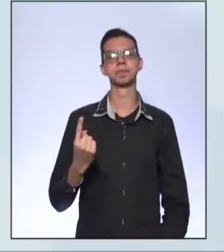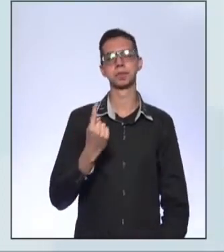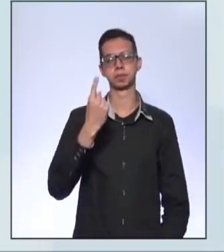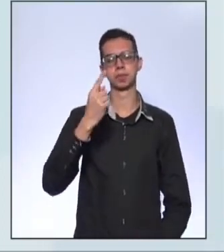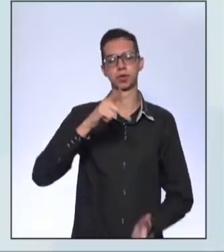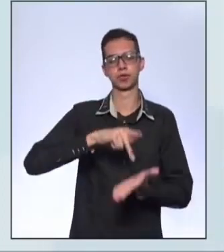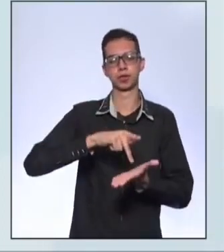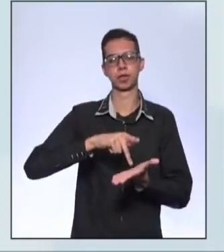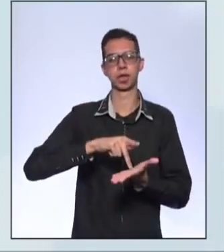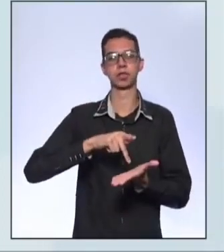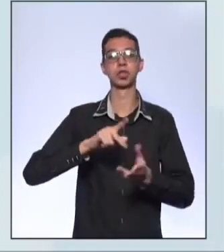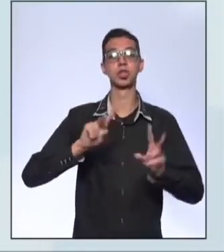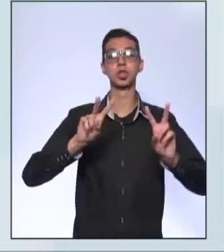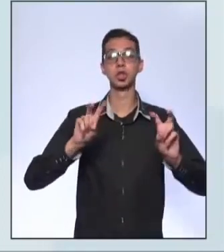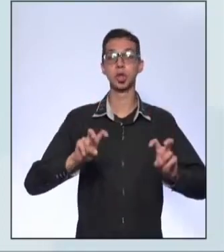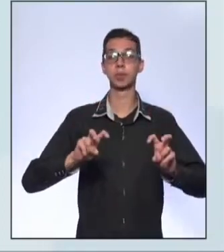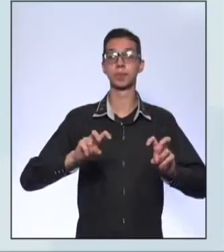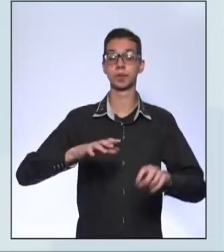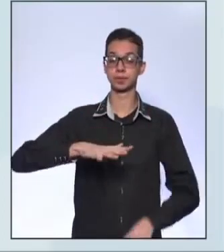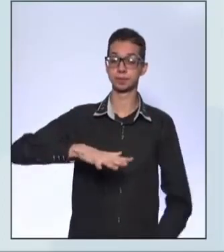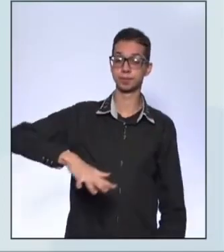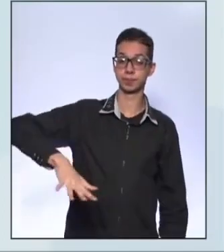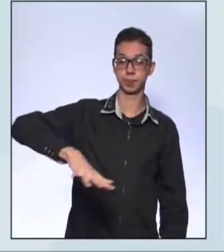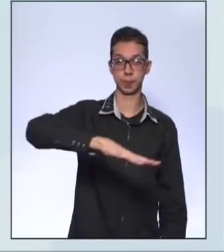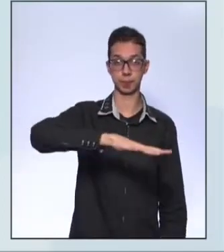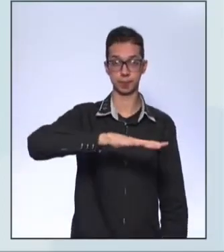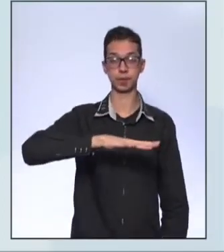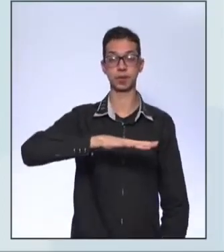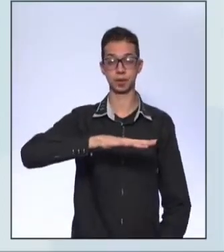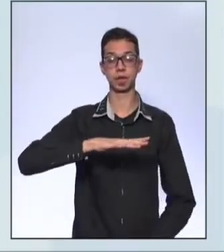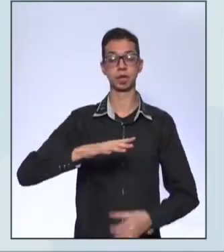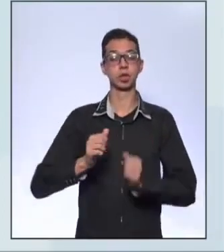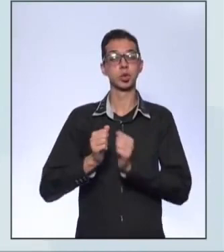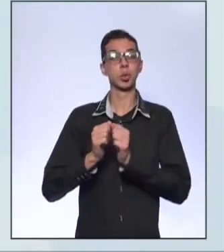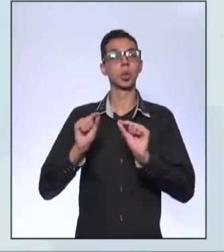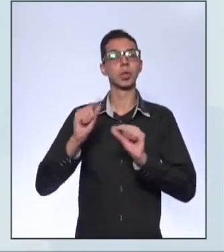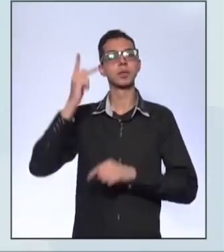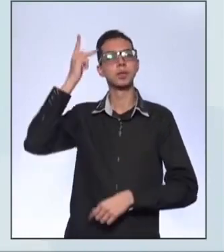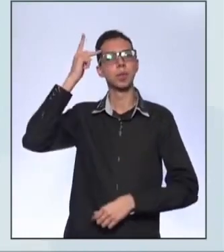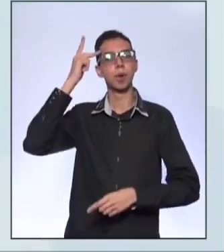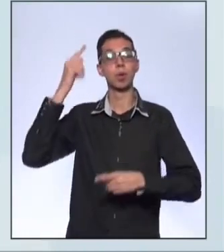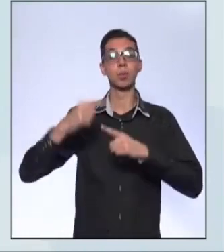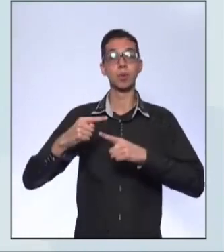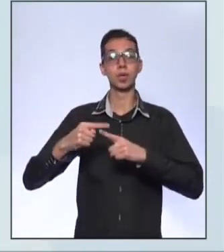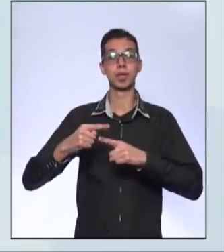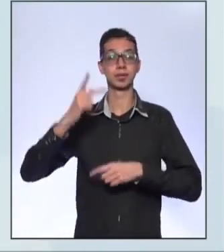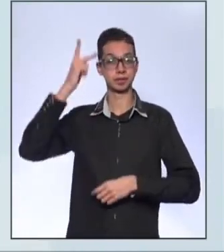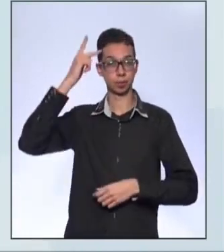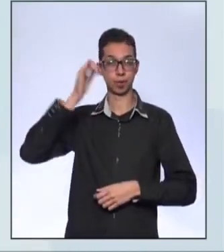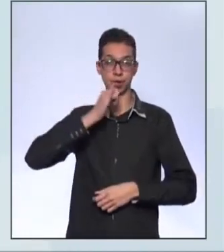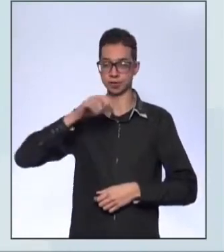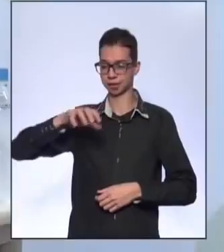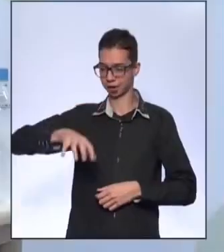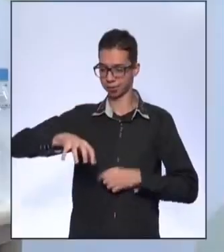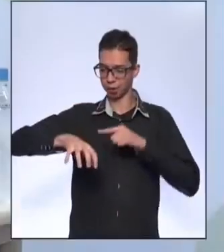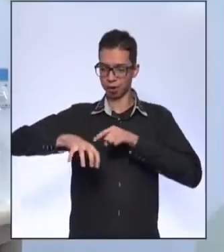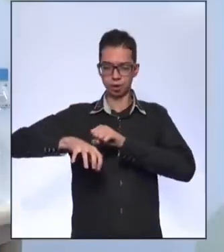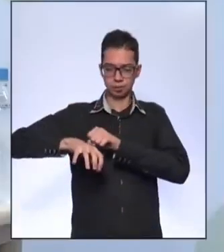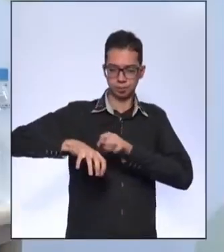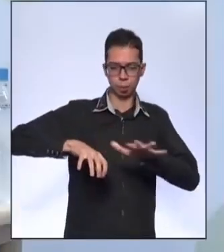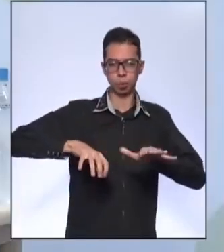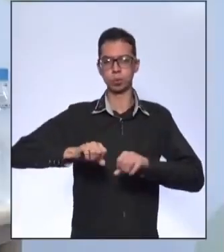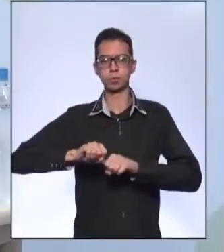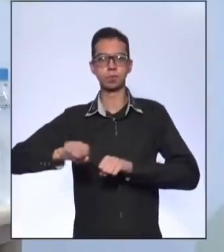territorial juntamente com São Paulo constituindo foco para centros localizados em todo o país e Brasília tem um destaque é a